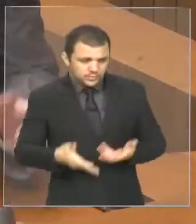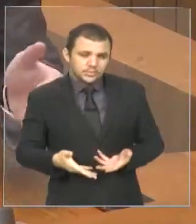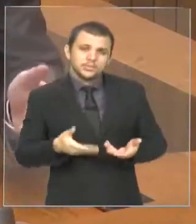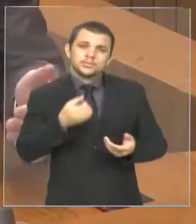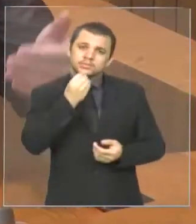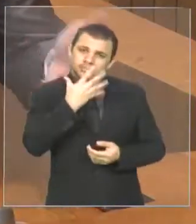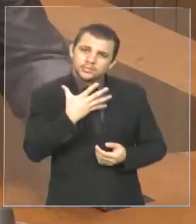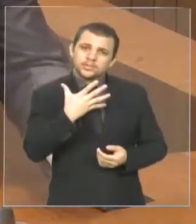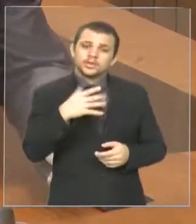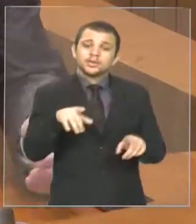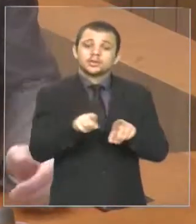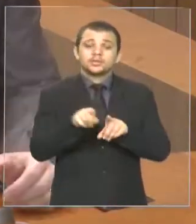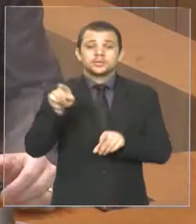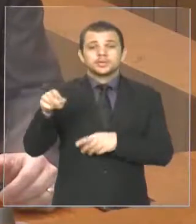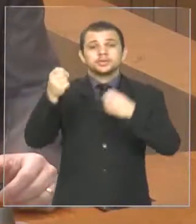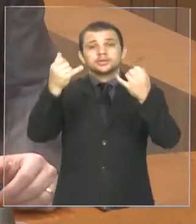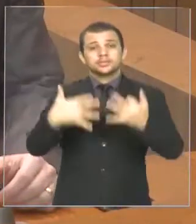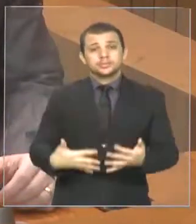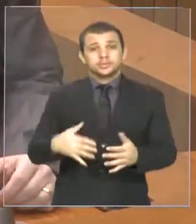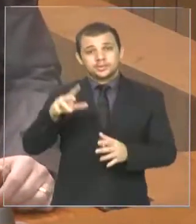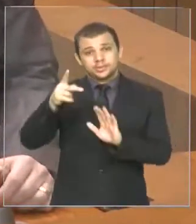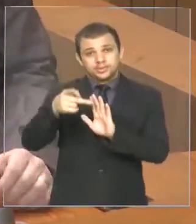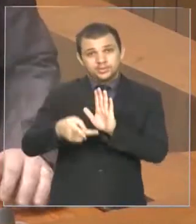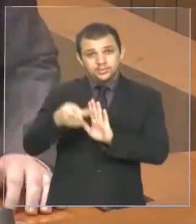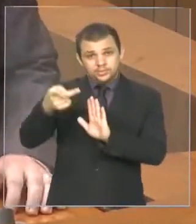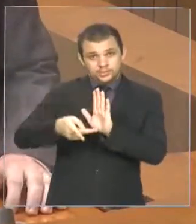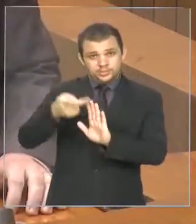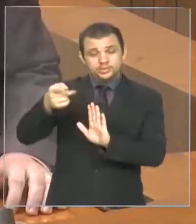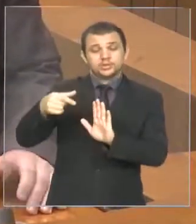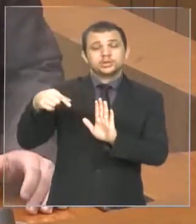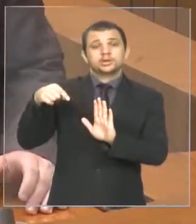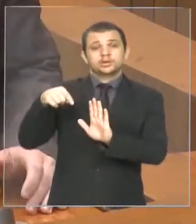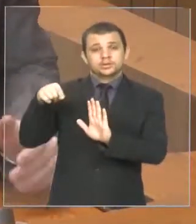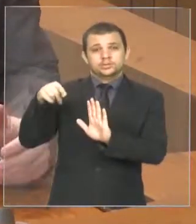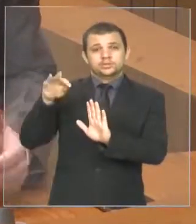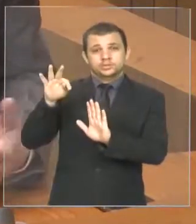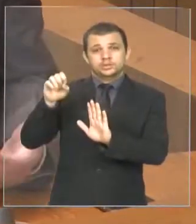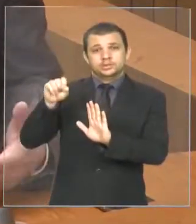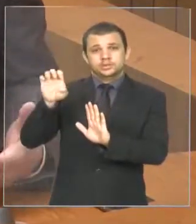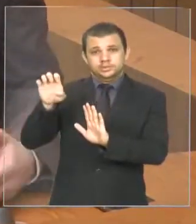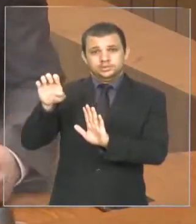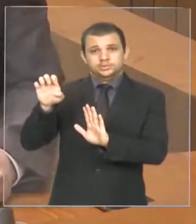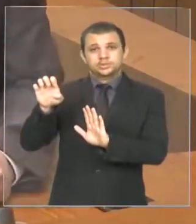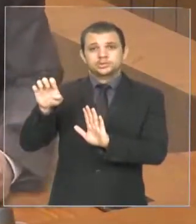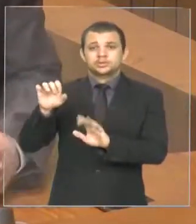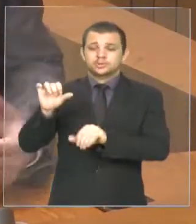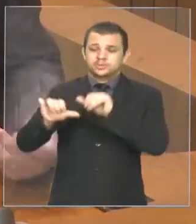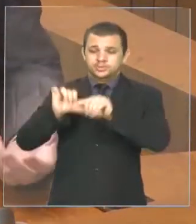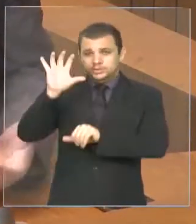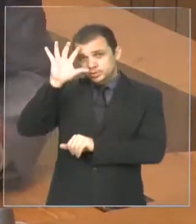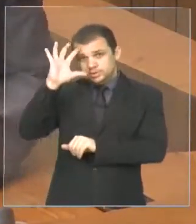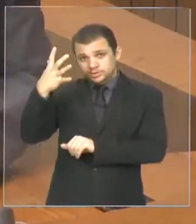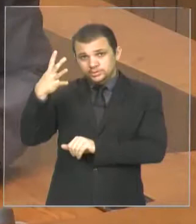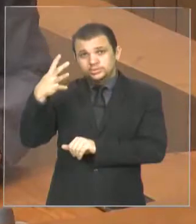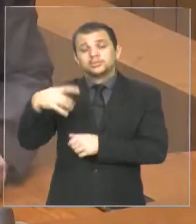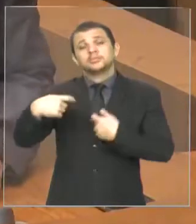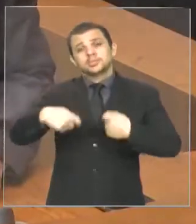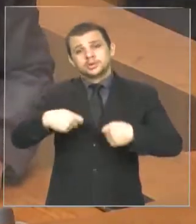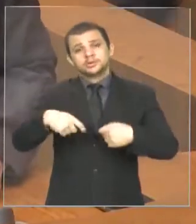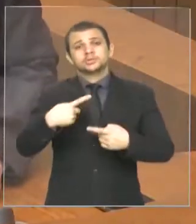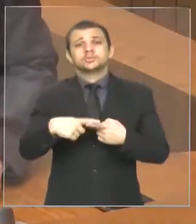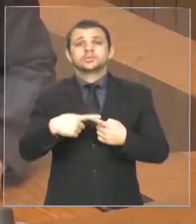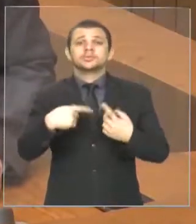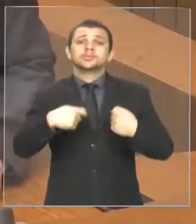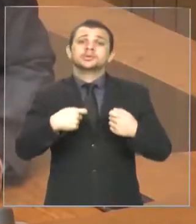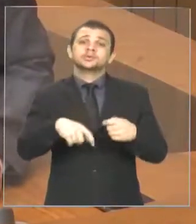esta portaria que foi transformada em resolução do TSE era de fato necessário para corrigir algumas